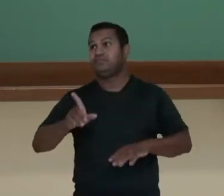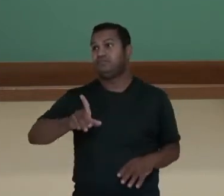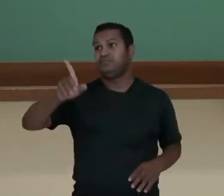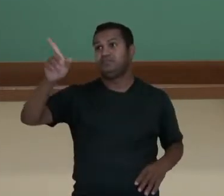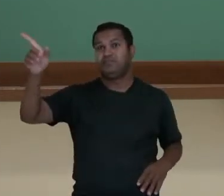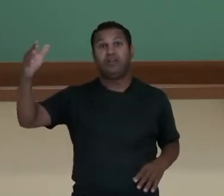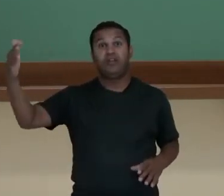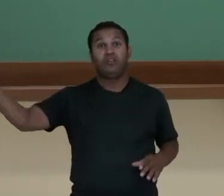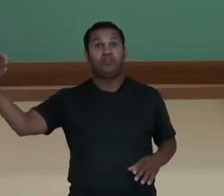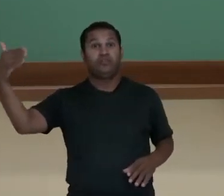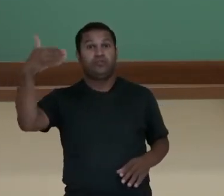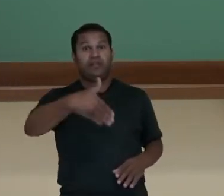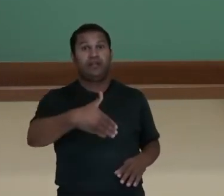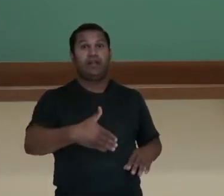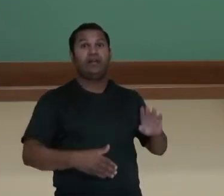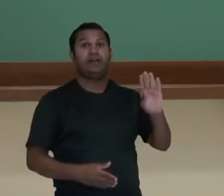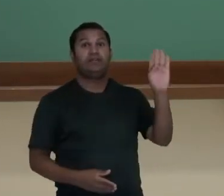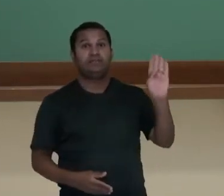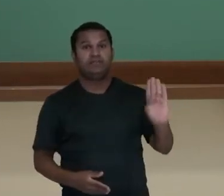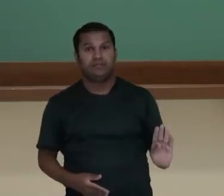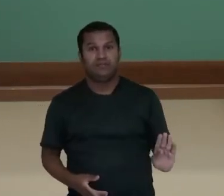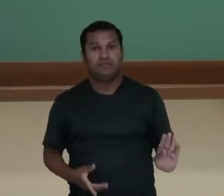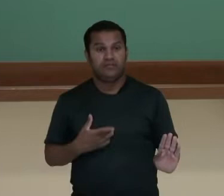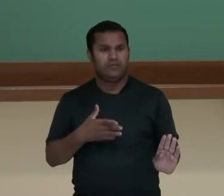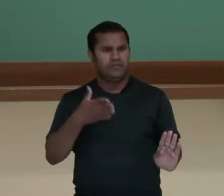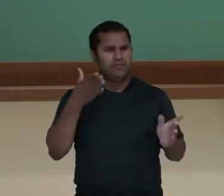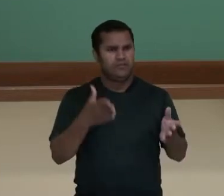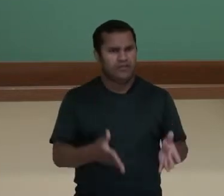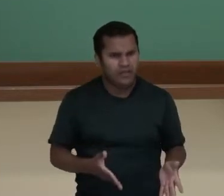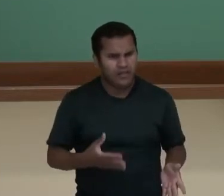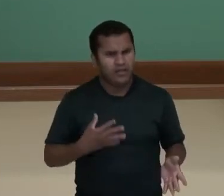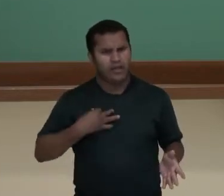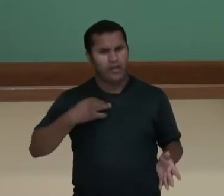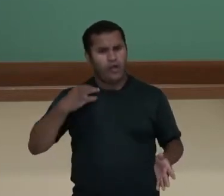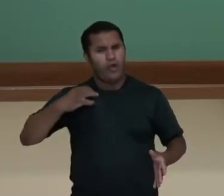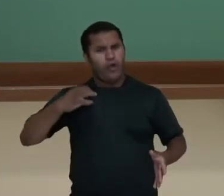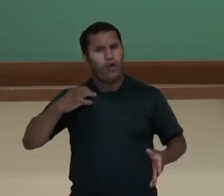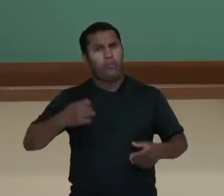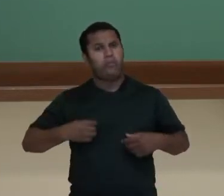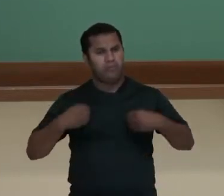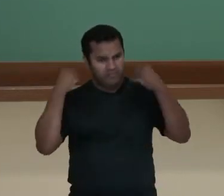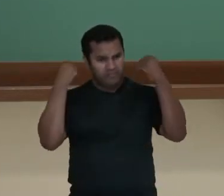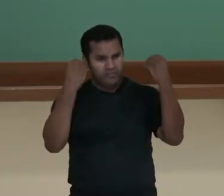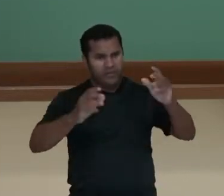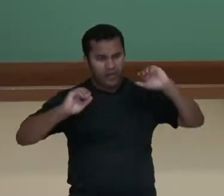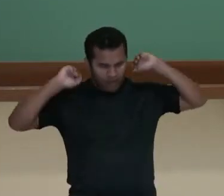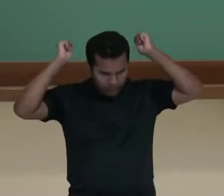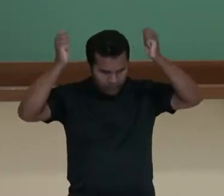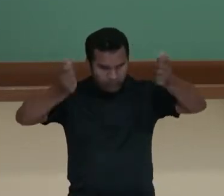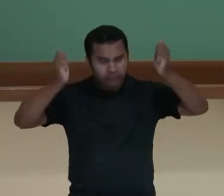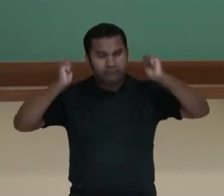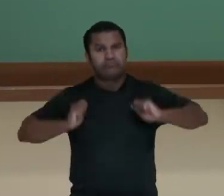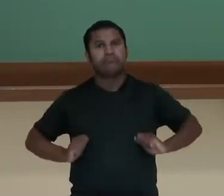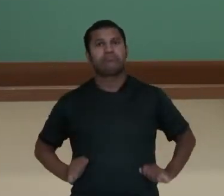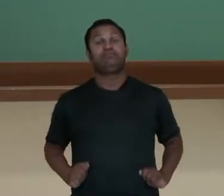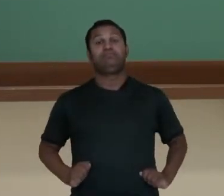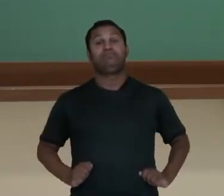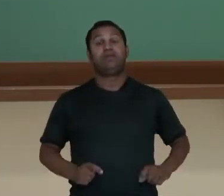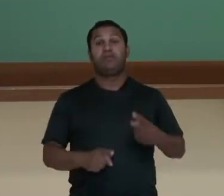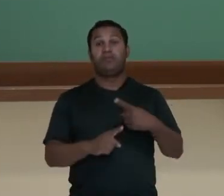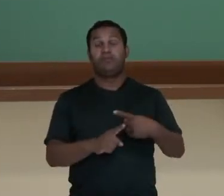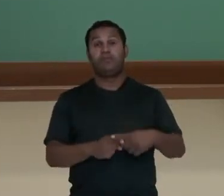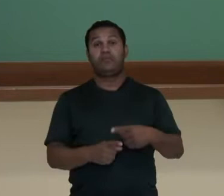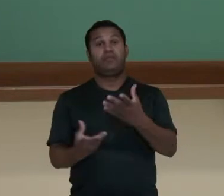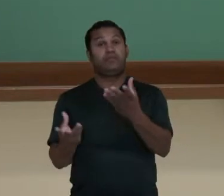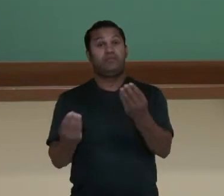povos originários, andavam nus, o que era, né, afrontava a moral da cultura europeia, então eles vão fazer essa imposição. E